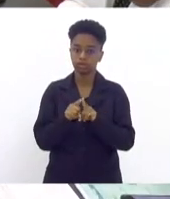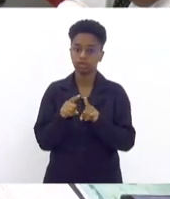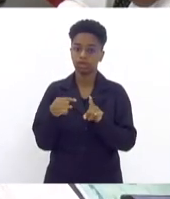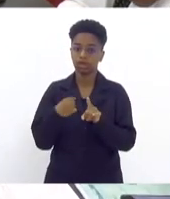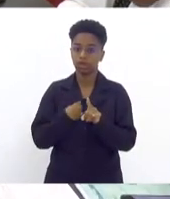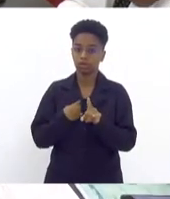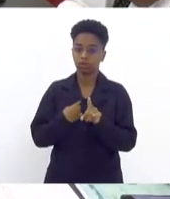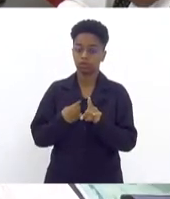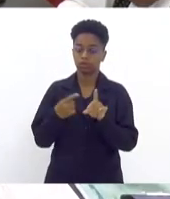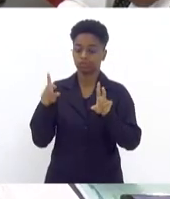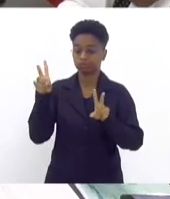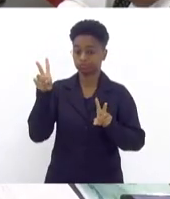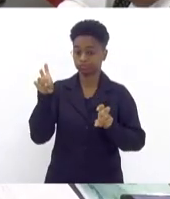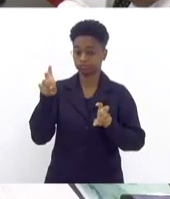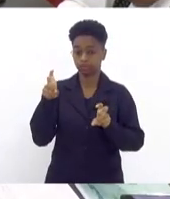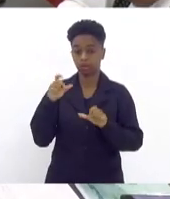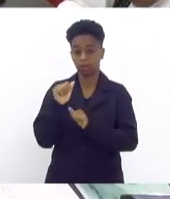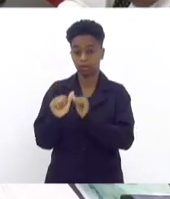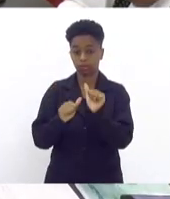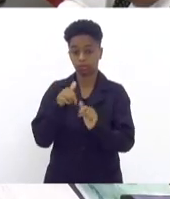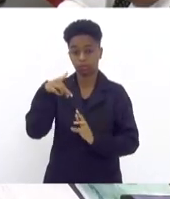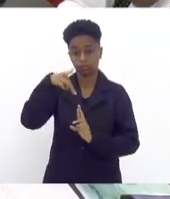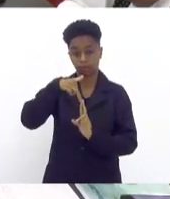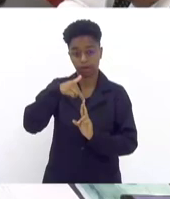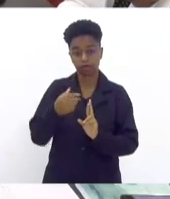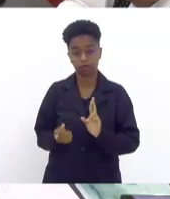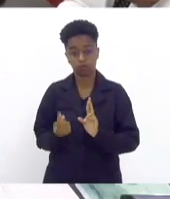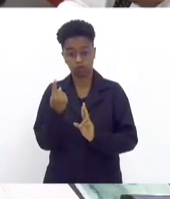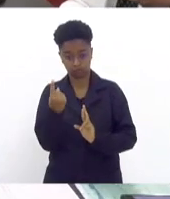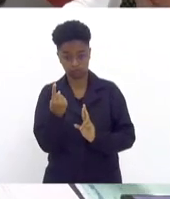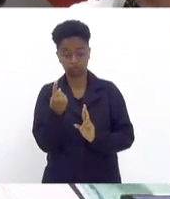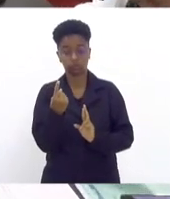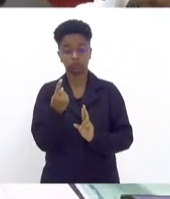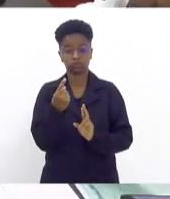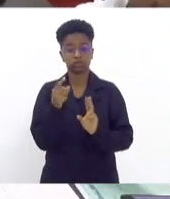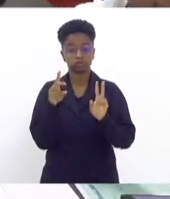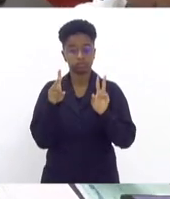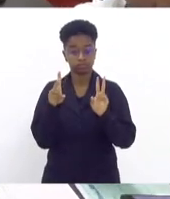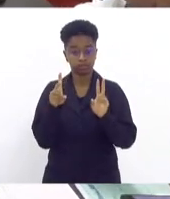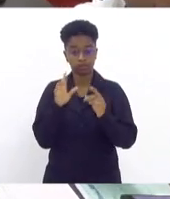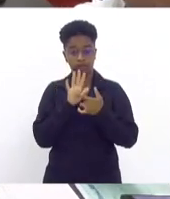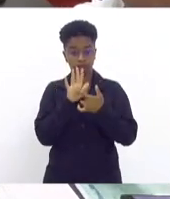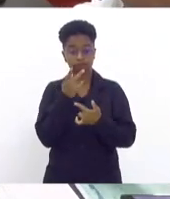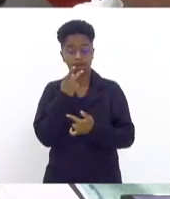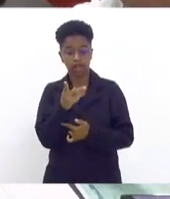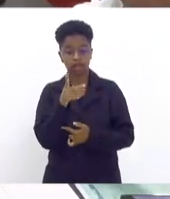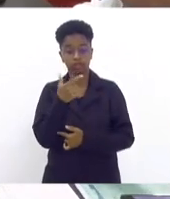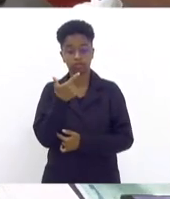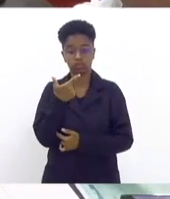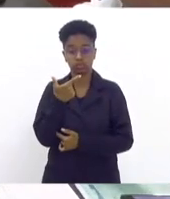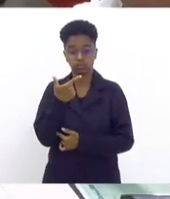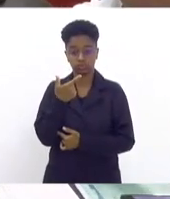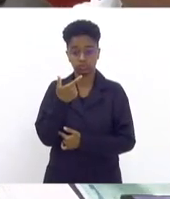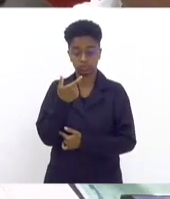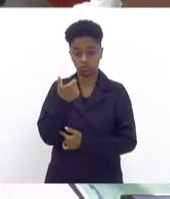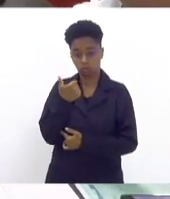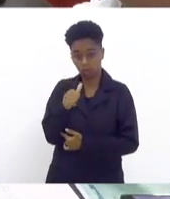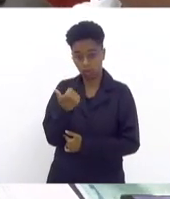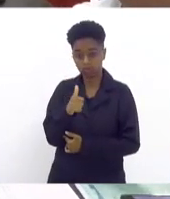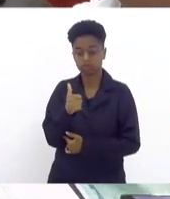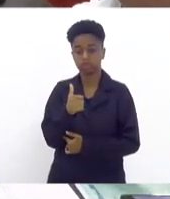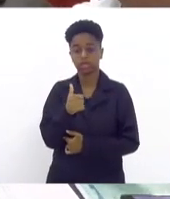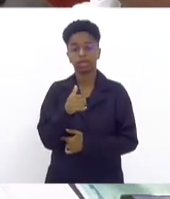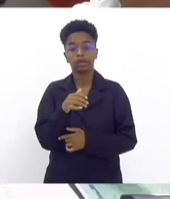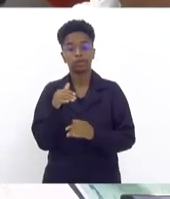deputado Cozzolino, na alteração do parágrafo único, fazendo referência ao 211 da Constituição Estadual. Em discussão, não havendo quem queira